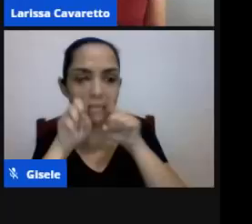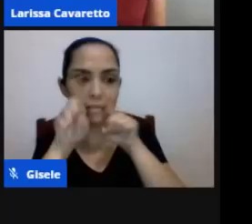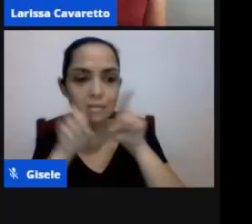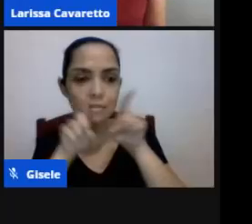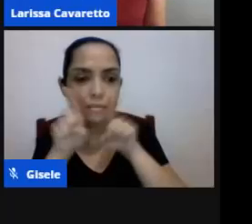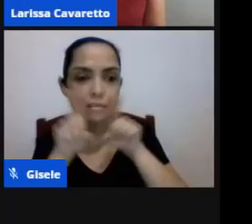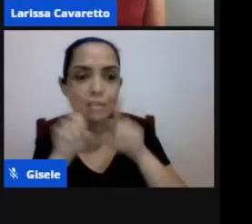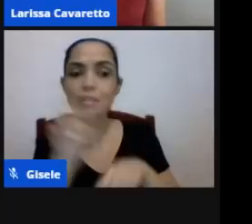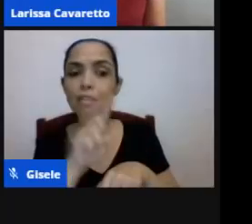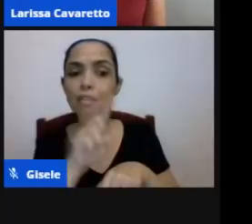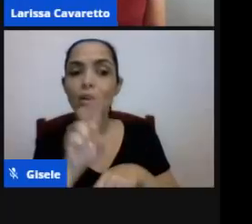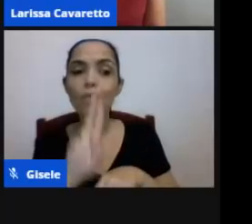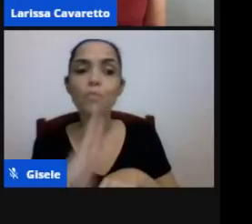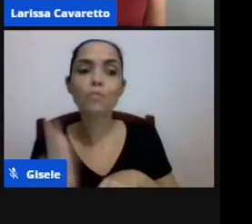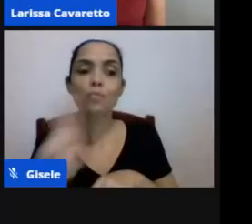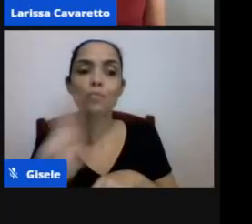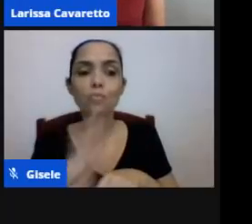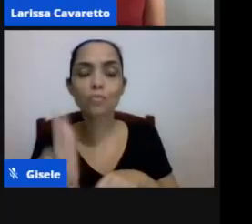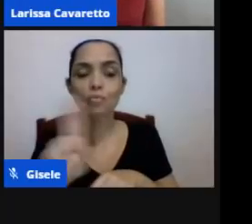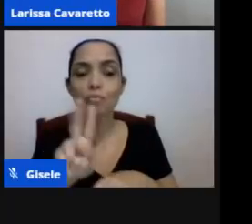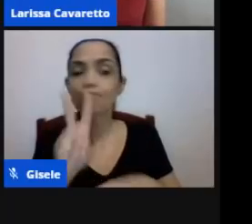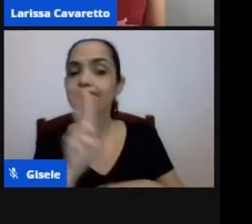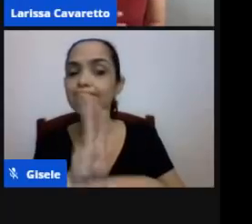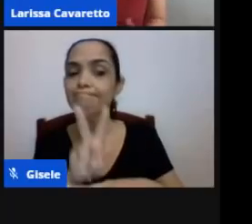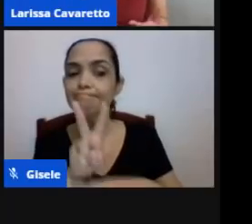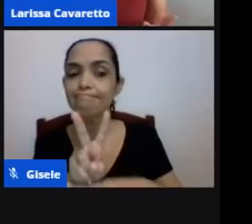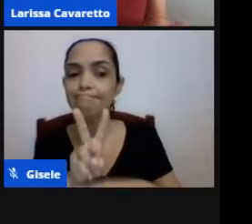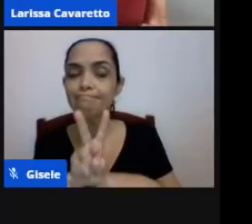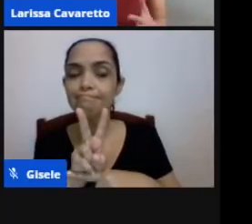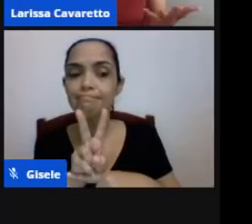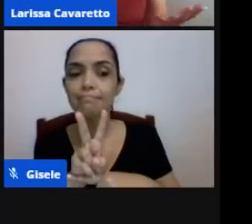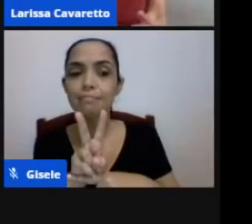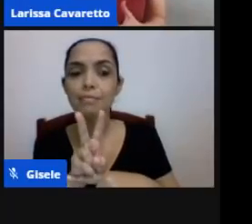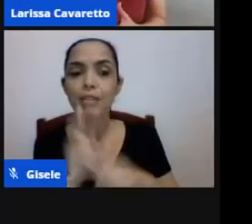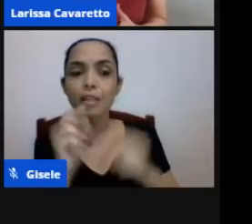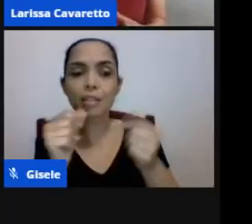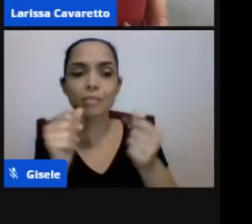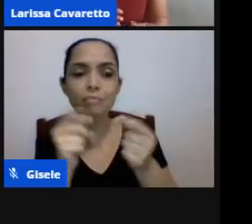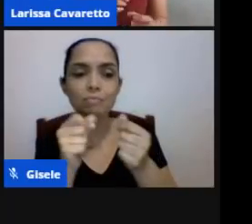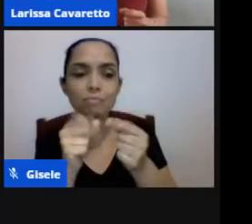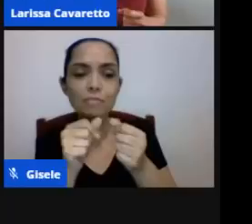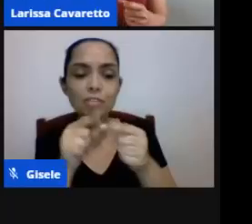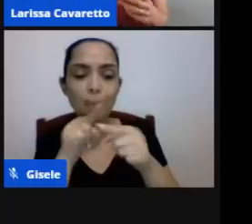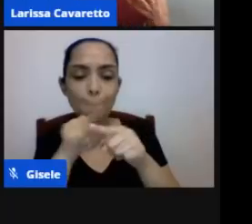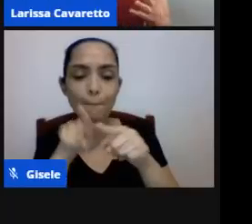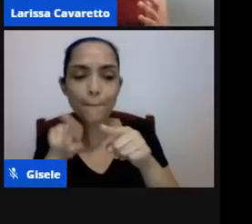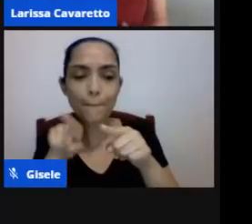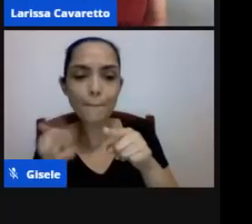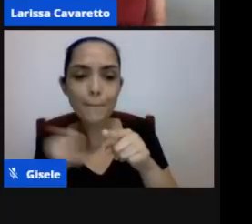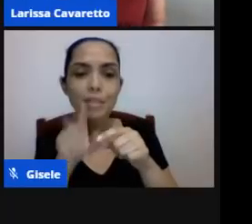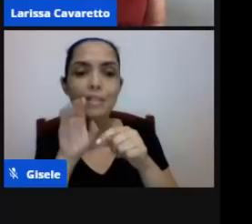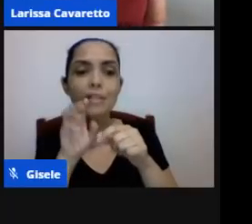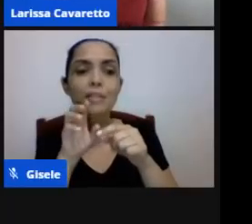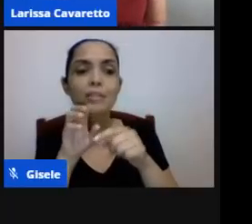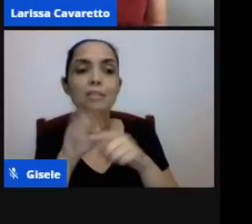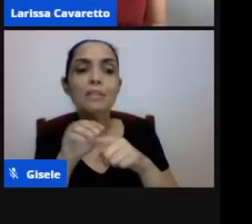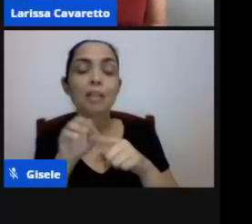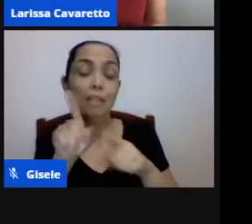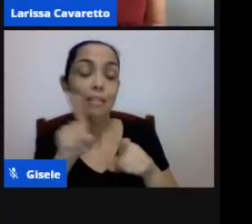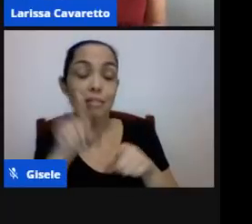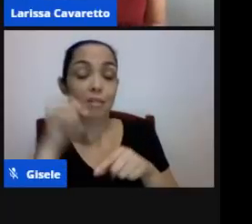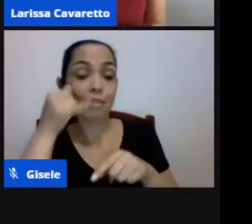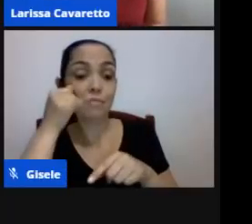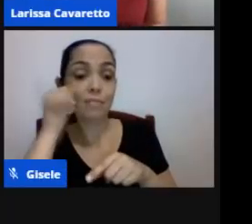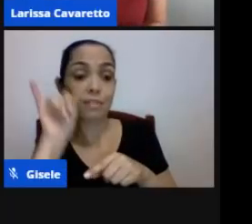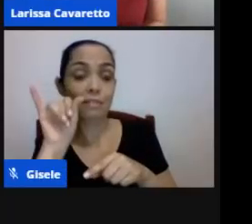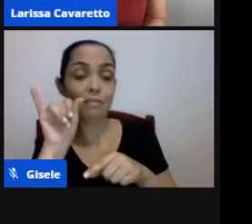elas não devem ser usadas, elas não têm uma eficiência, porque é um tecido furado, onde as partículas vão passar pelo meio da máscara, de qualquer